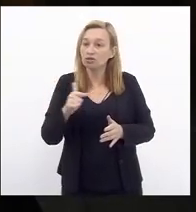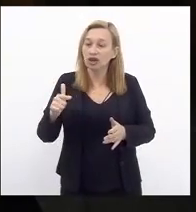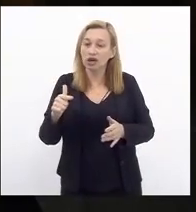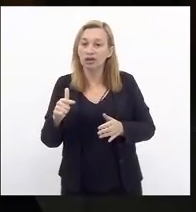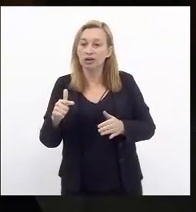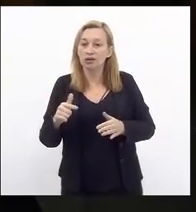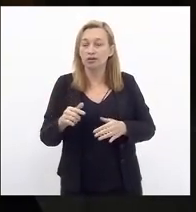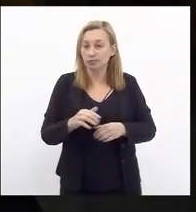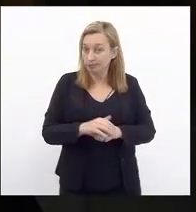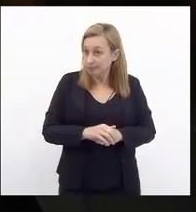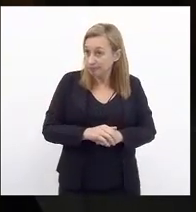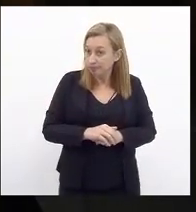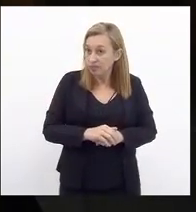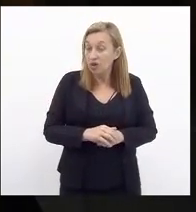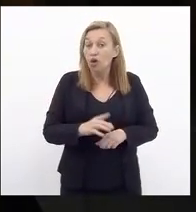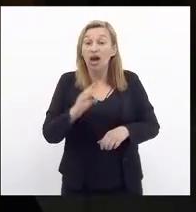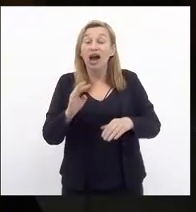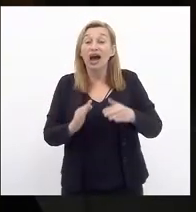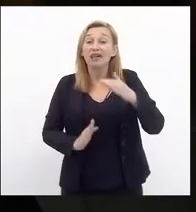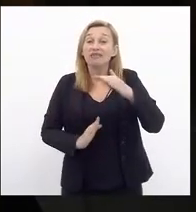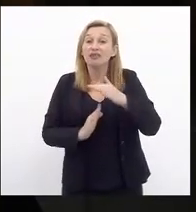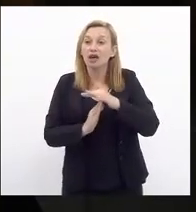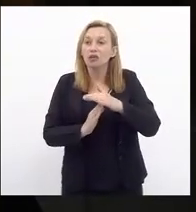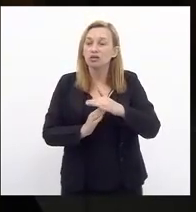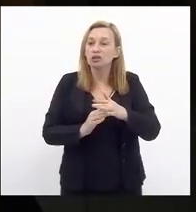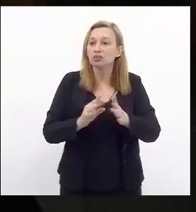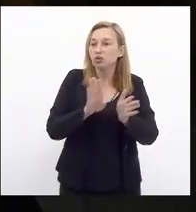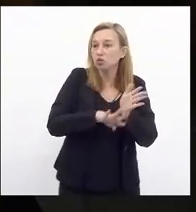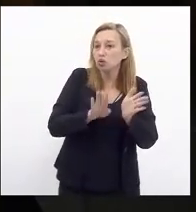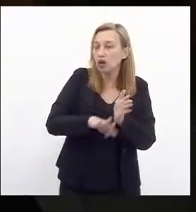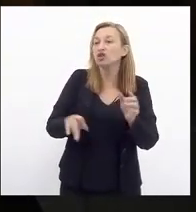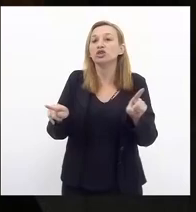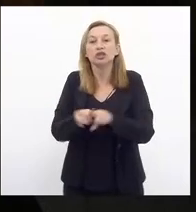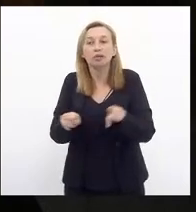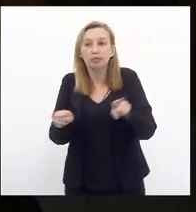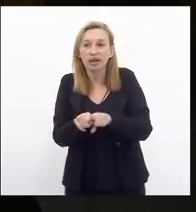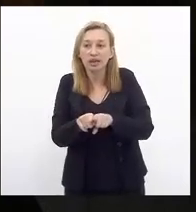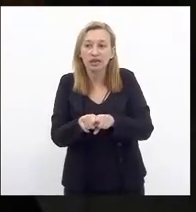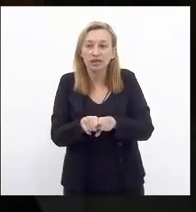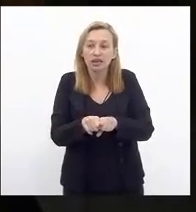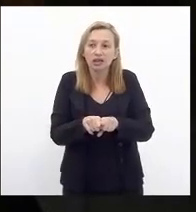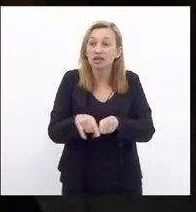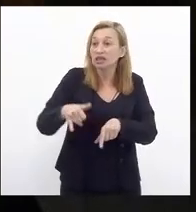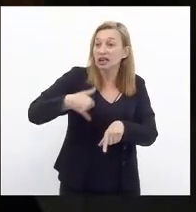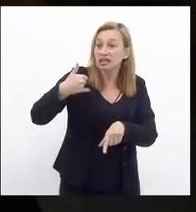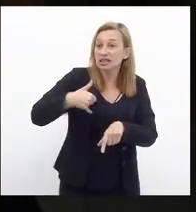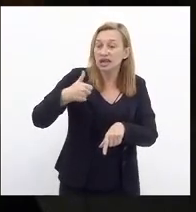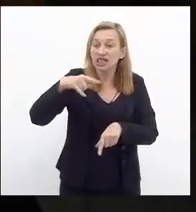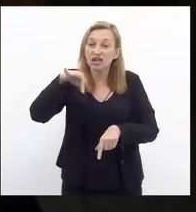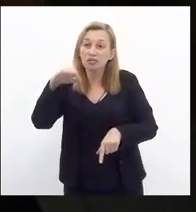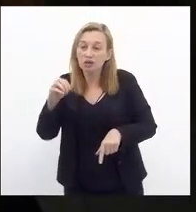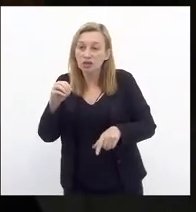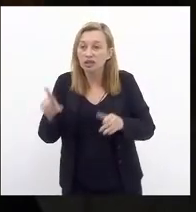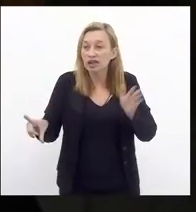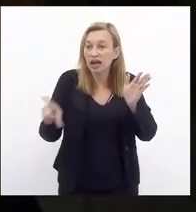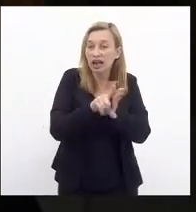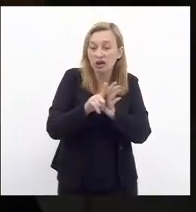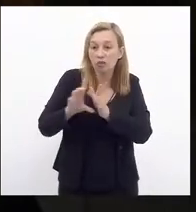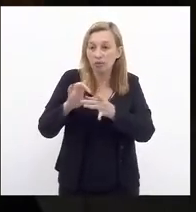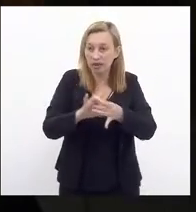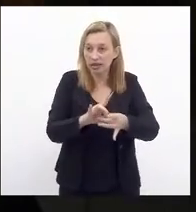até o teto do gasto e até mesmo nas idades mínimas na lei